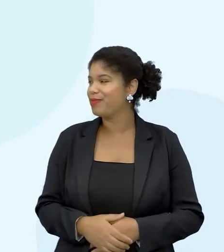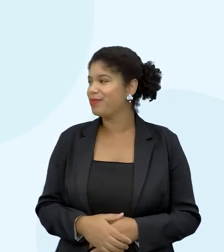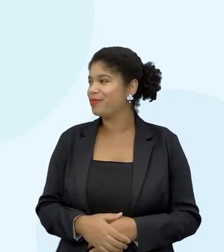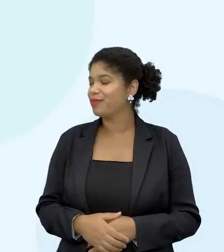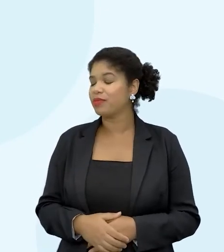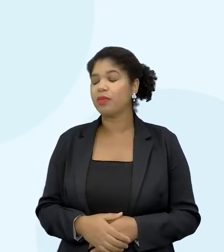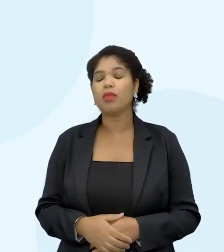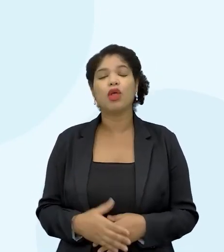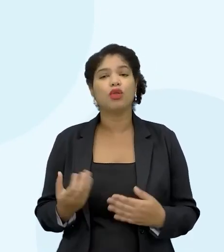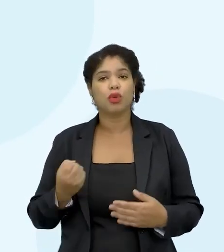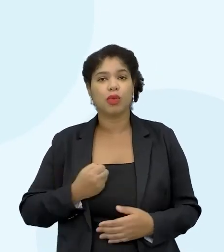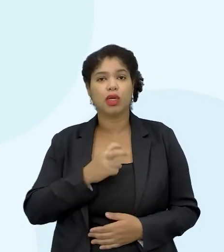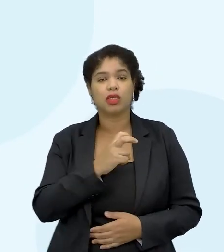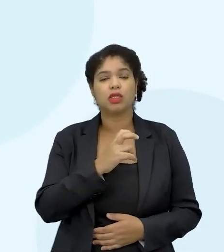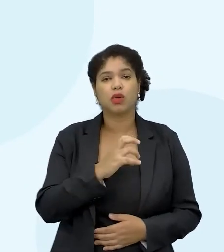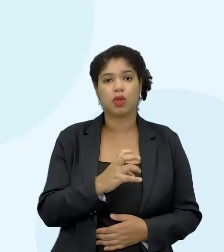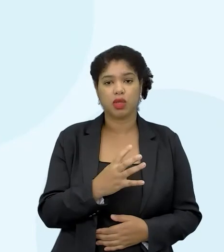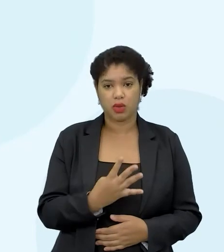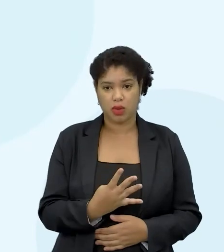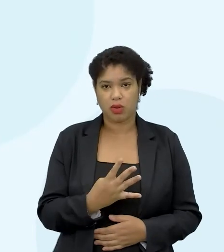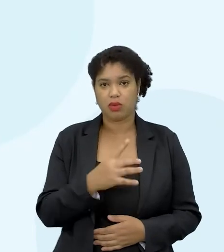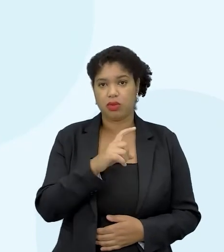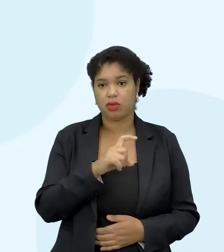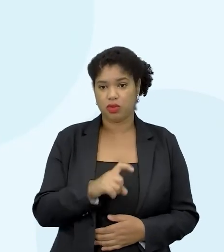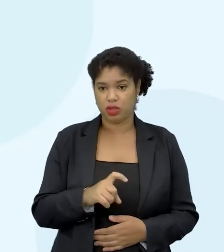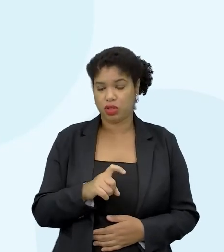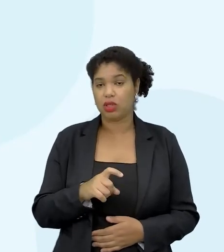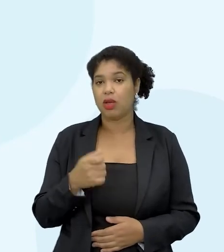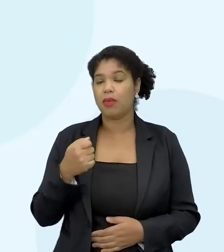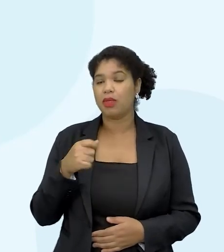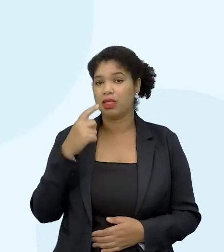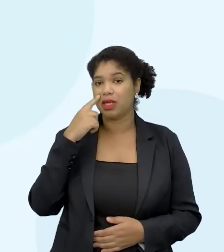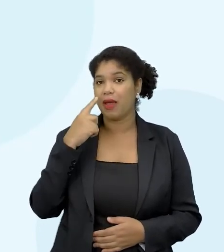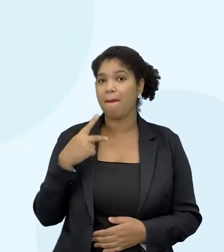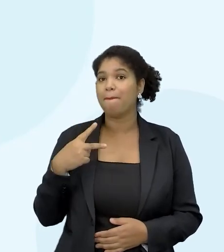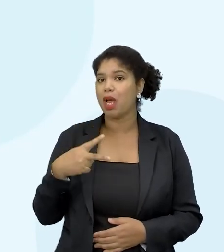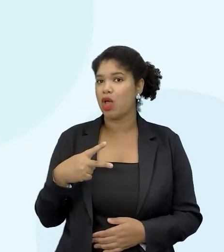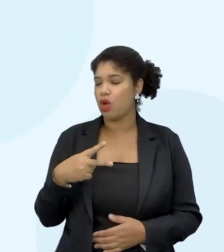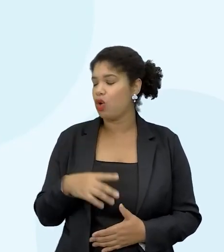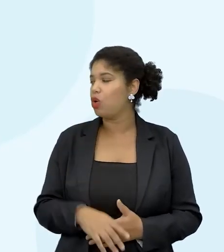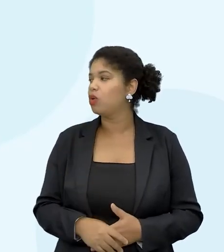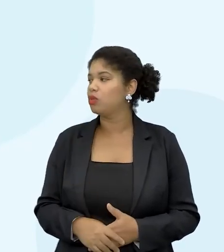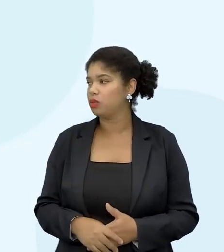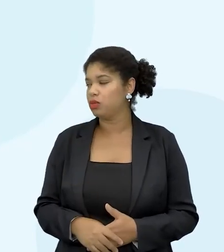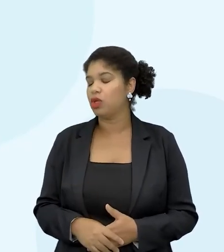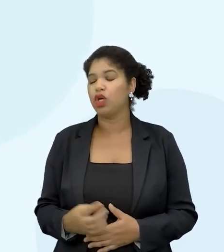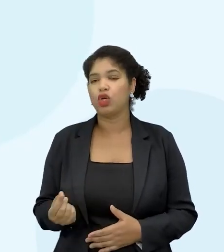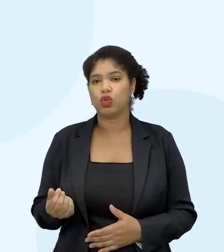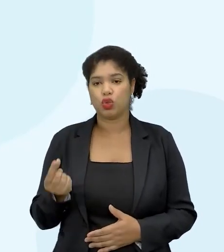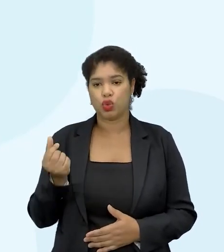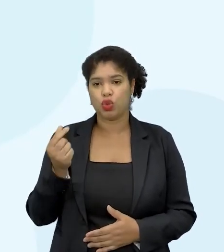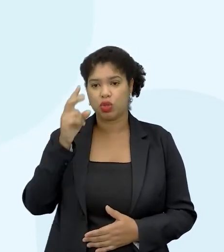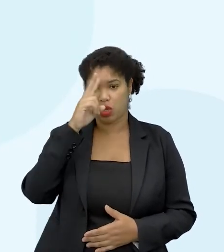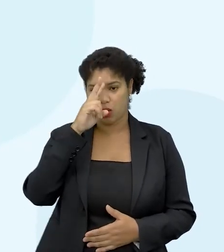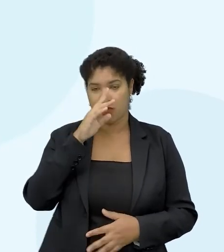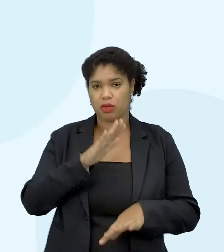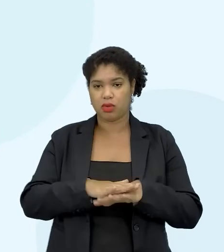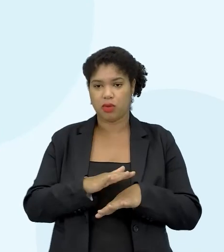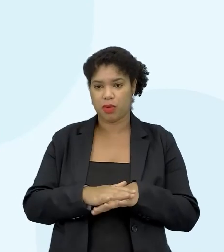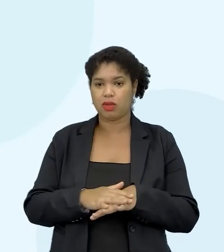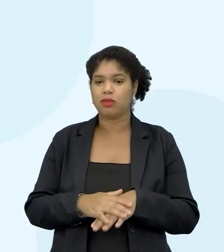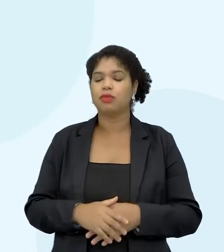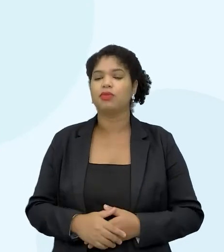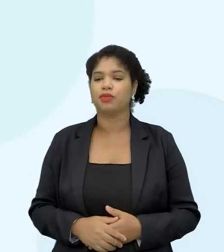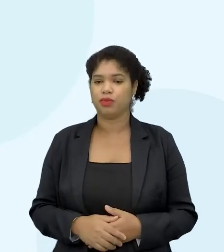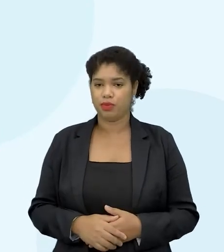que era 54x, tem que ser maior que a função do custo. A gente fez lá no custo, né? A função